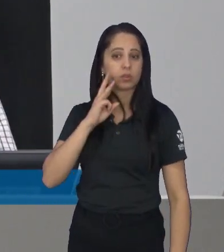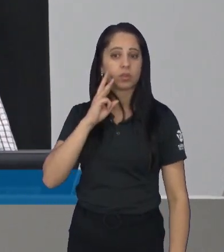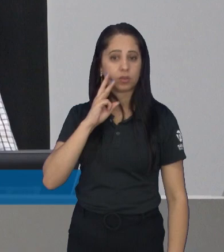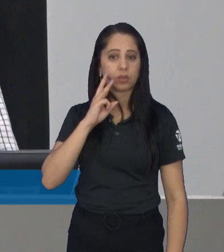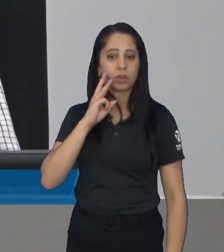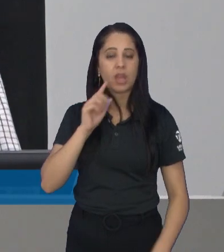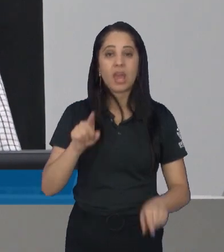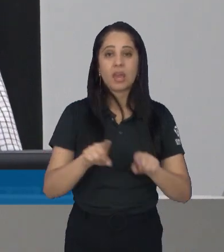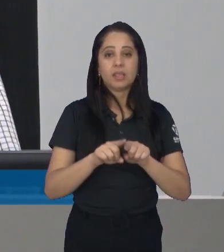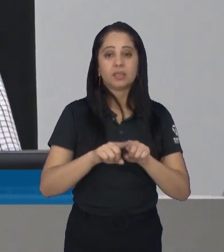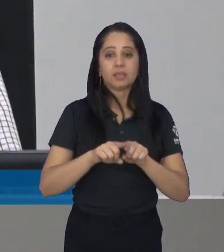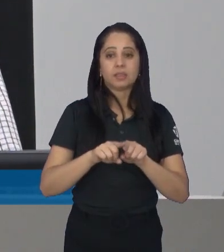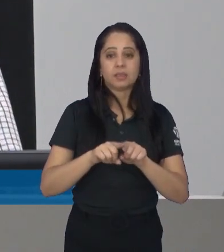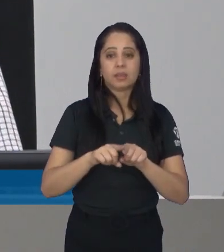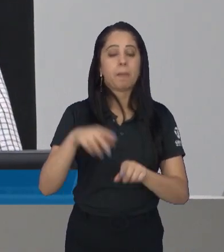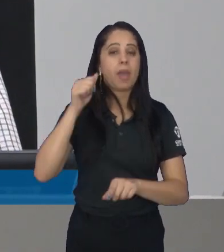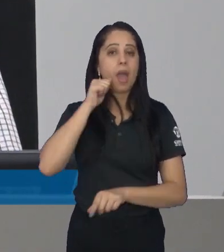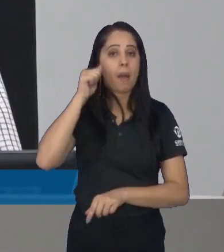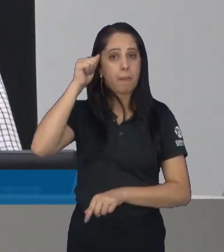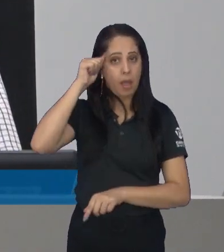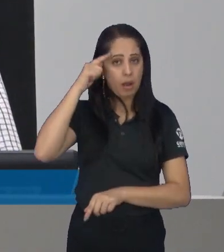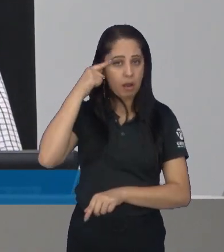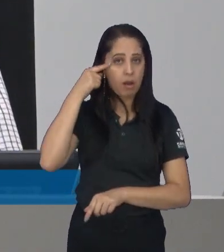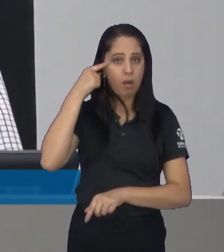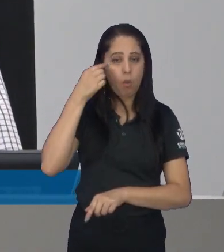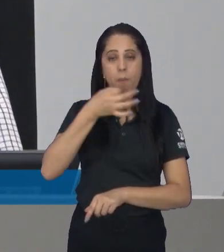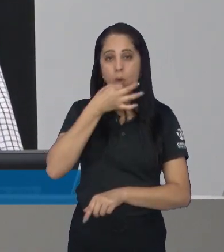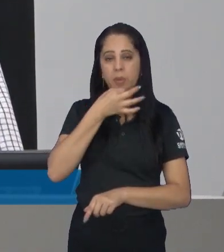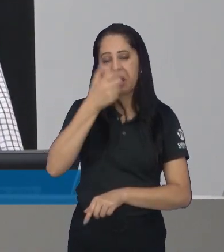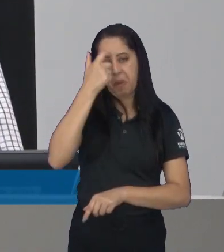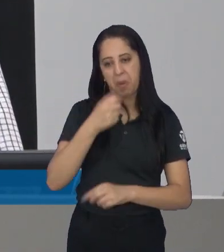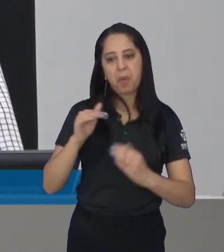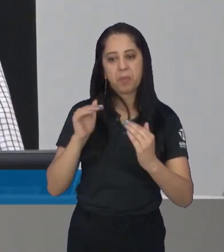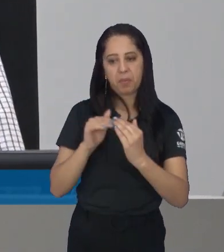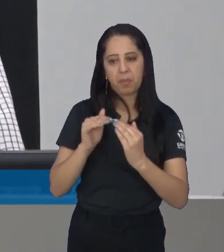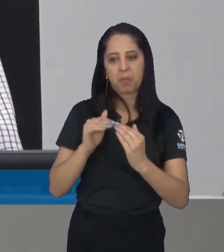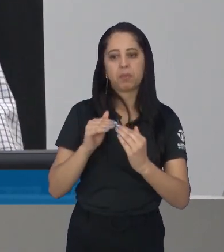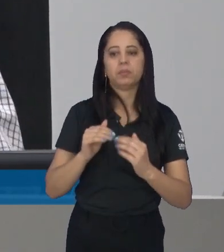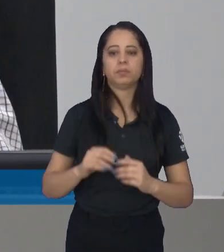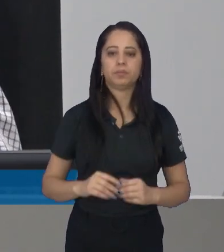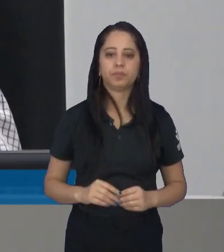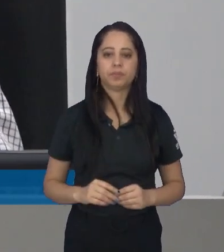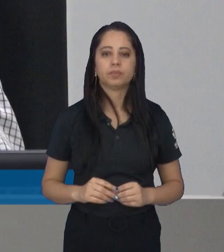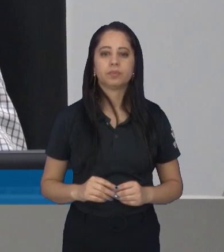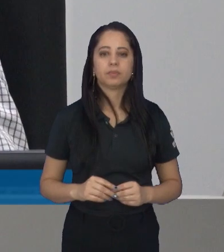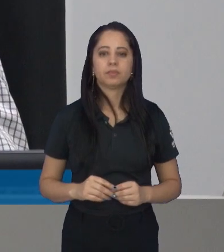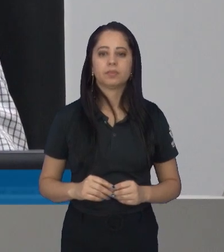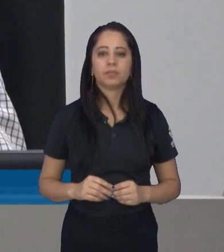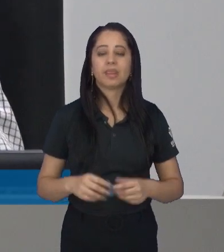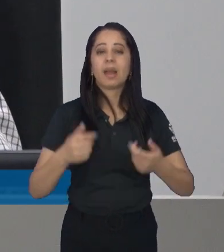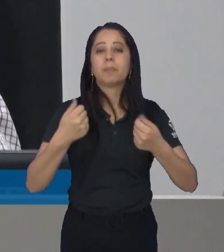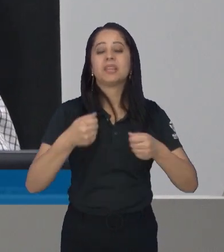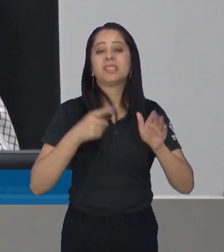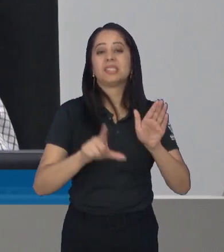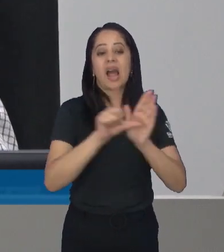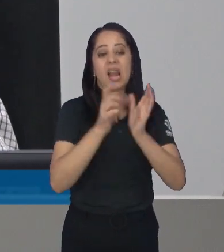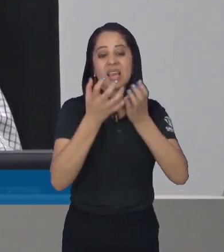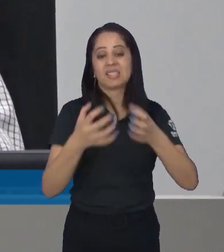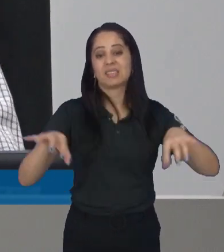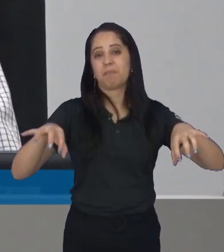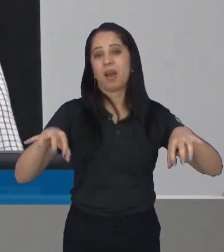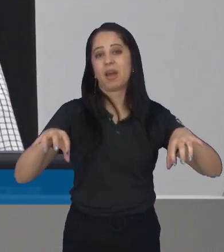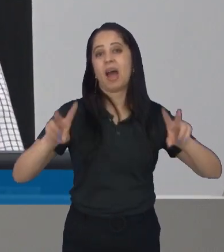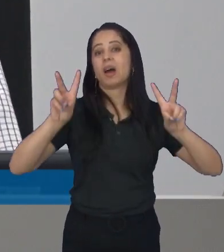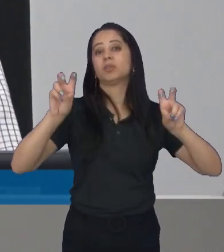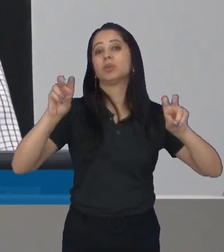da vereadora Amélia Naomi acho que deveríamos tratar em uma lei separada sobre os bares